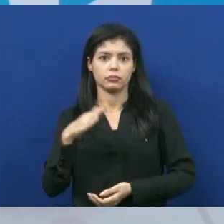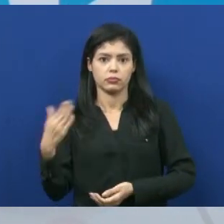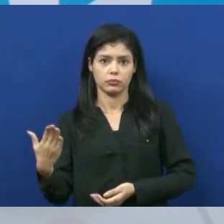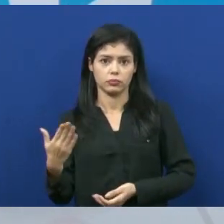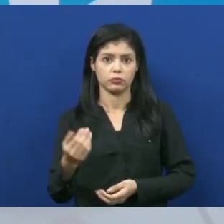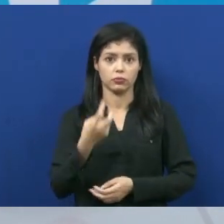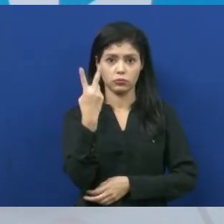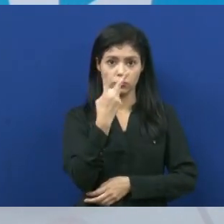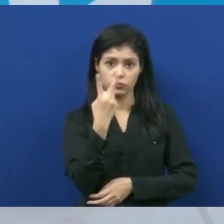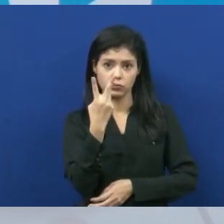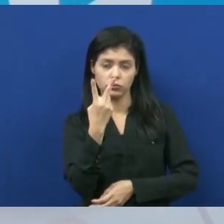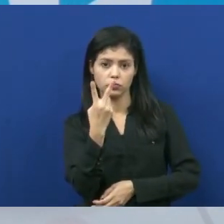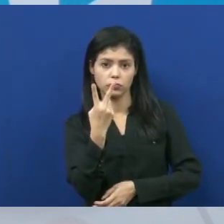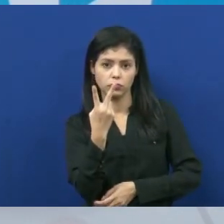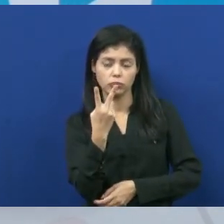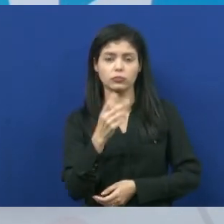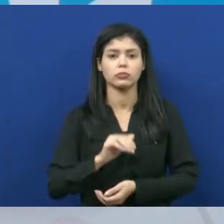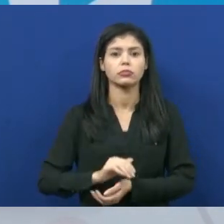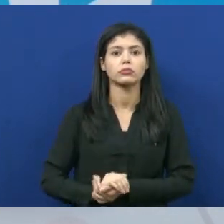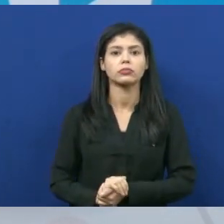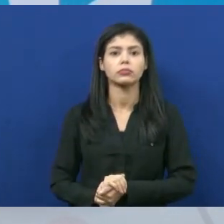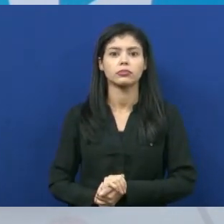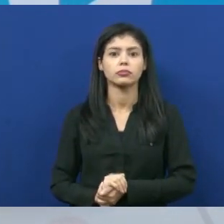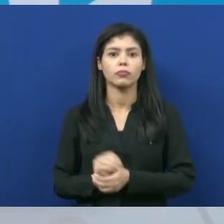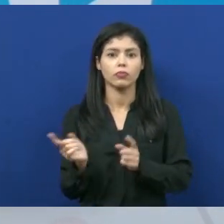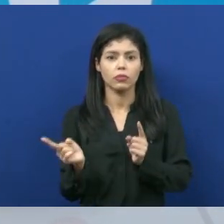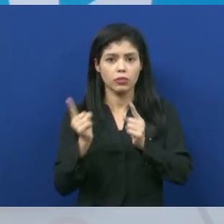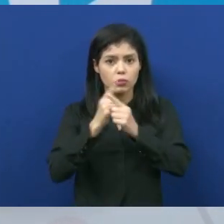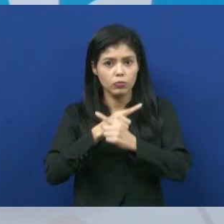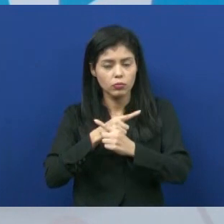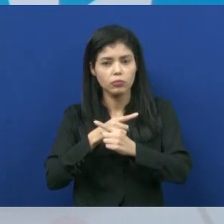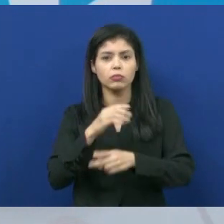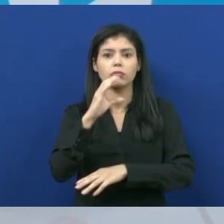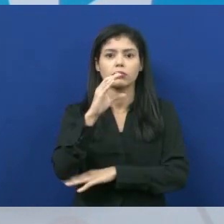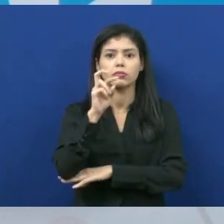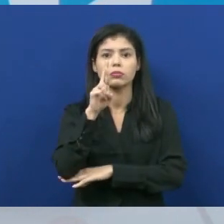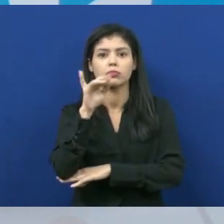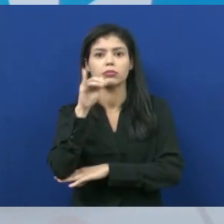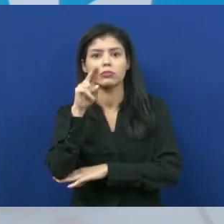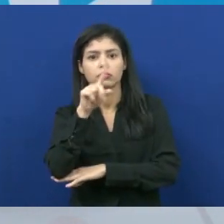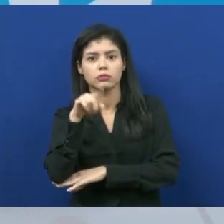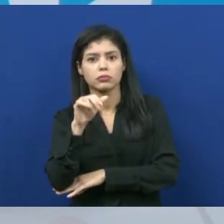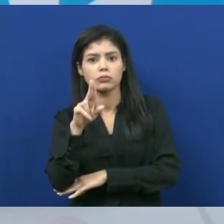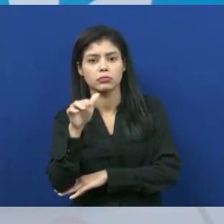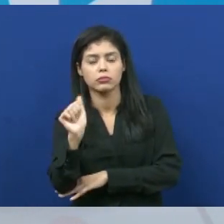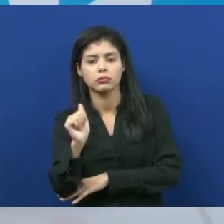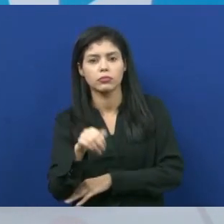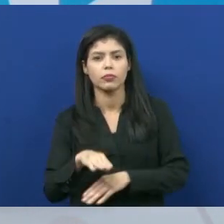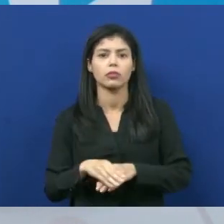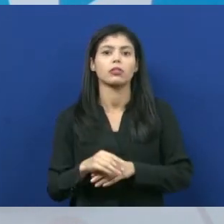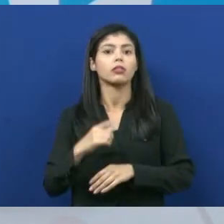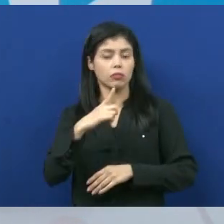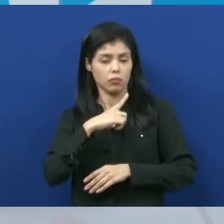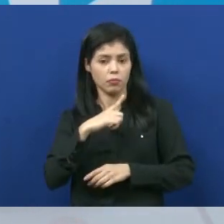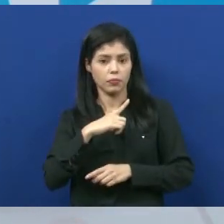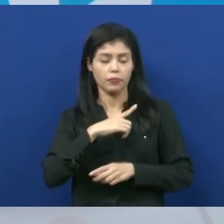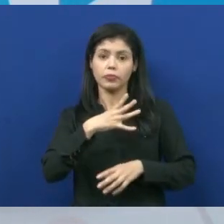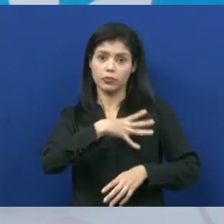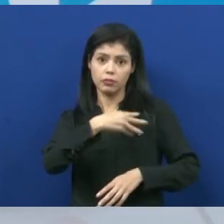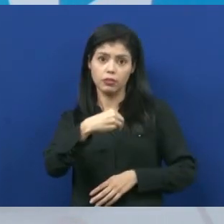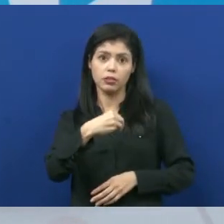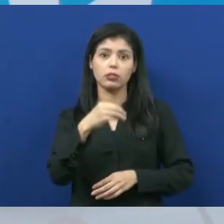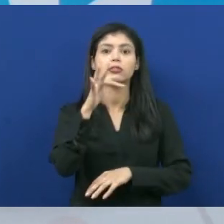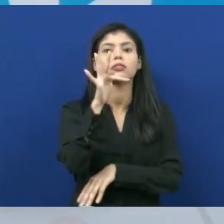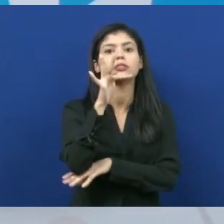Quando dois indivíduos se cruzam e conseguem produzir